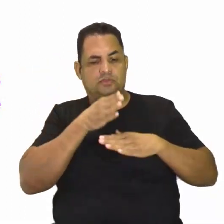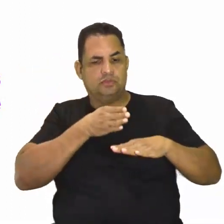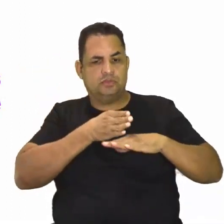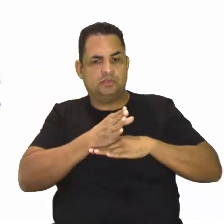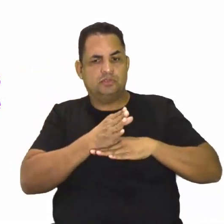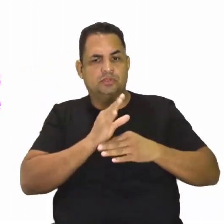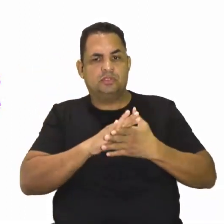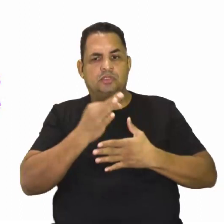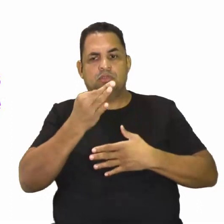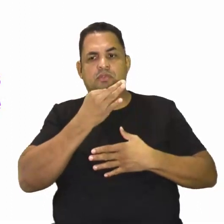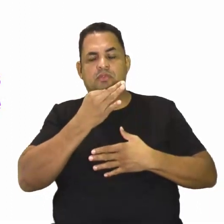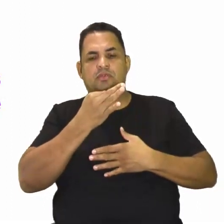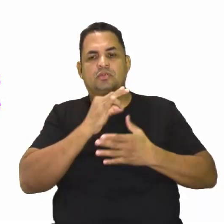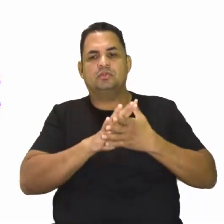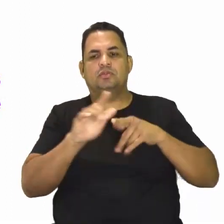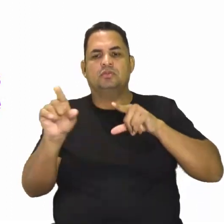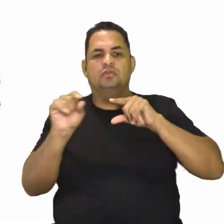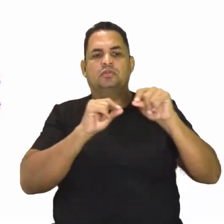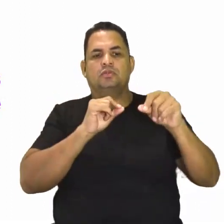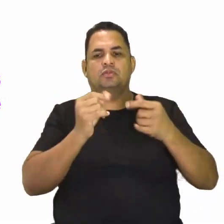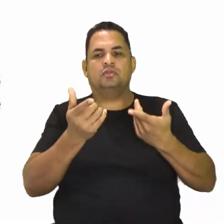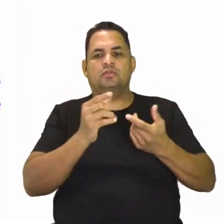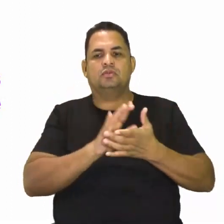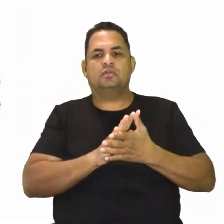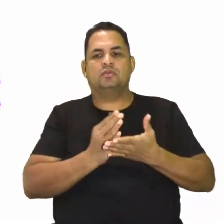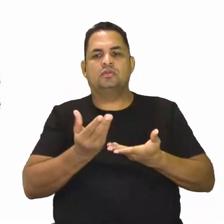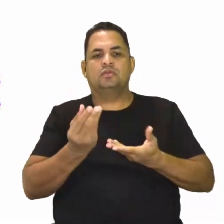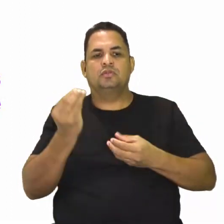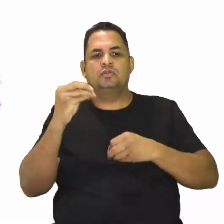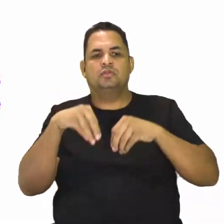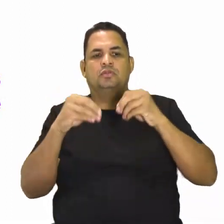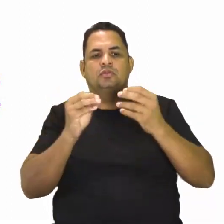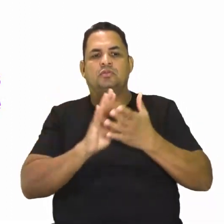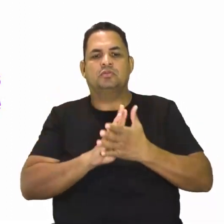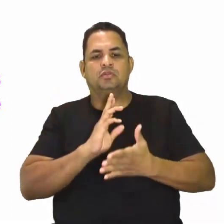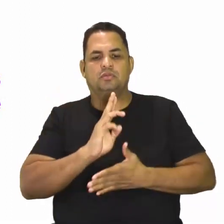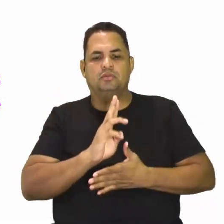a sugestão é optar por cultivo de maior